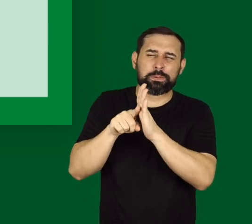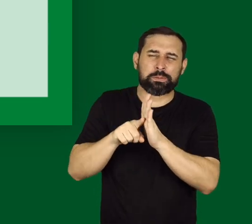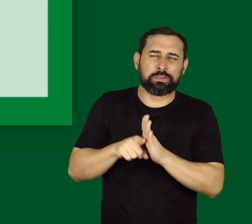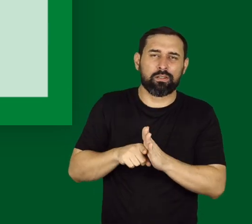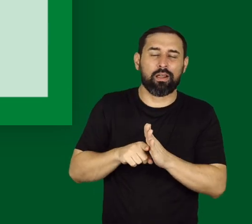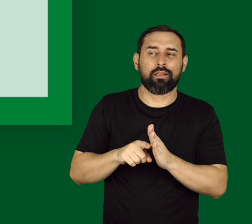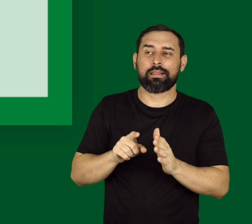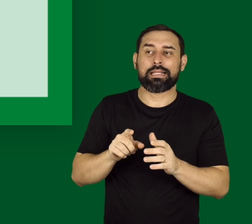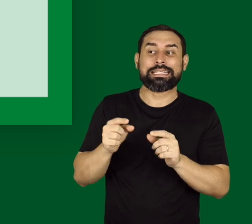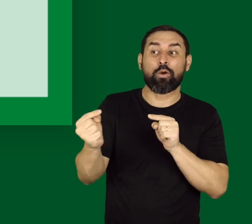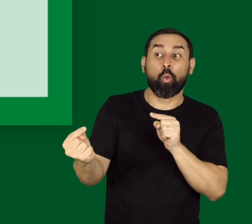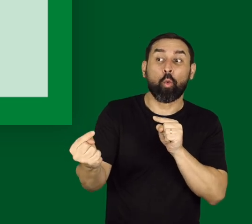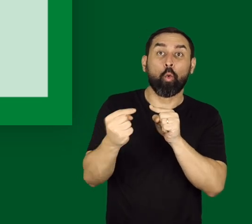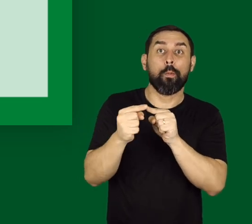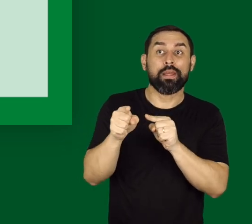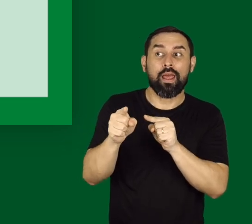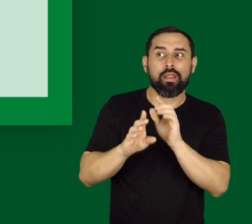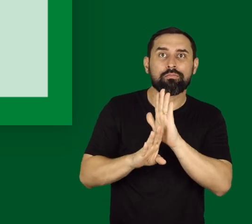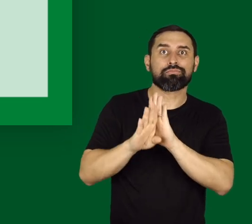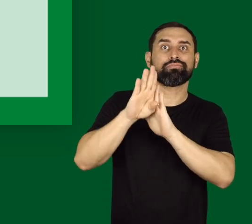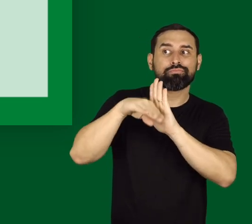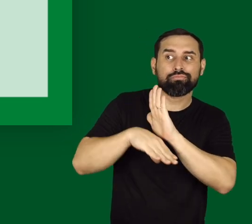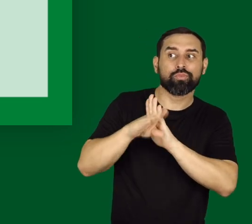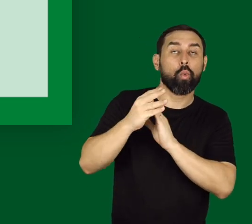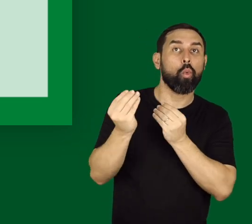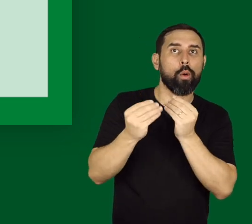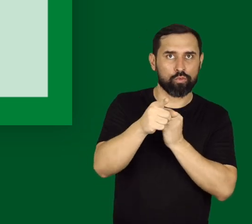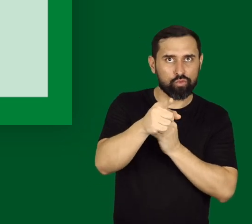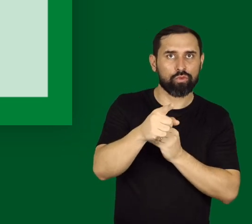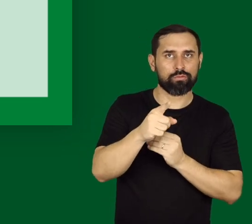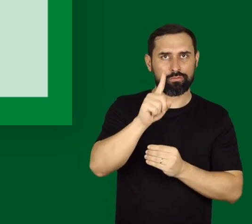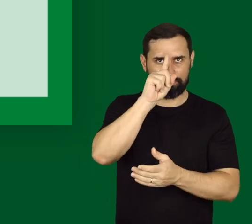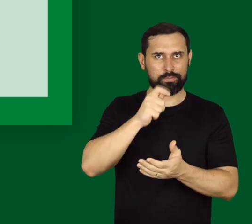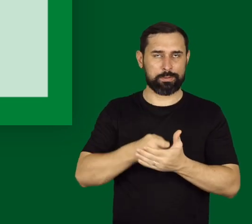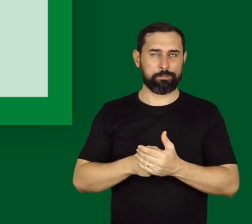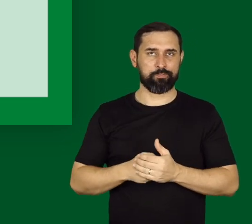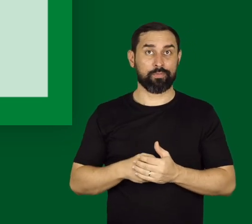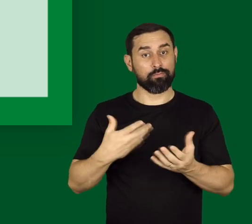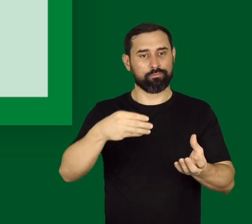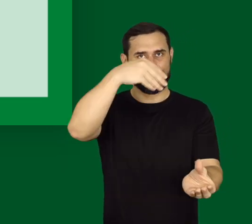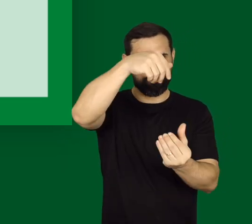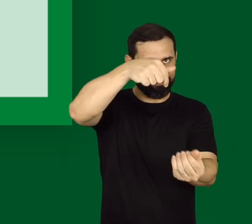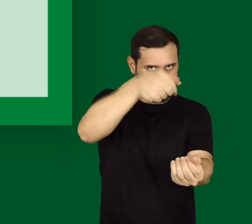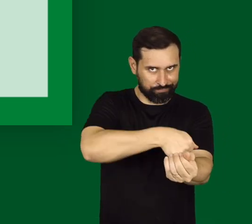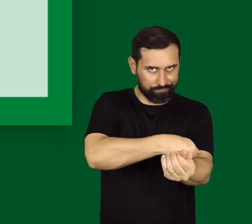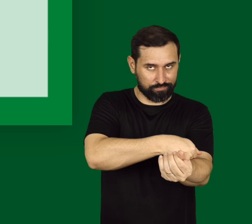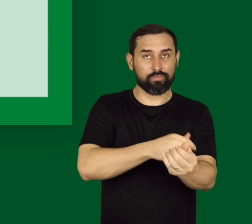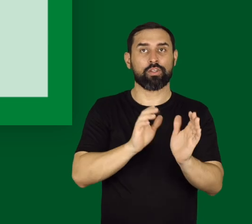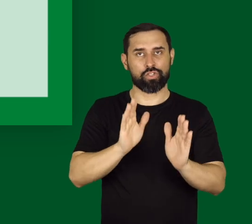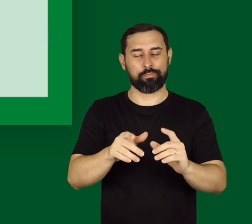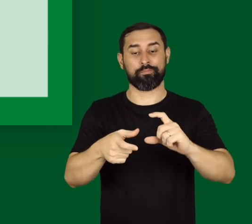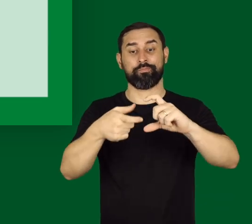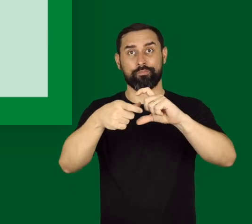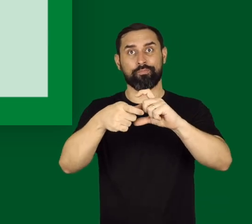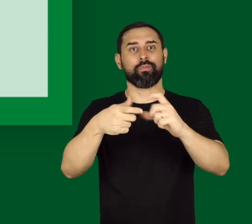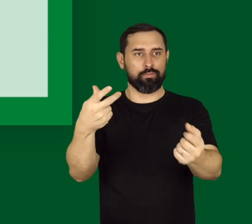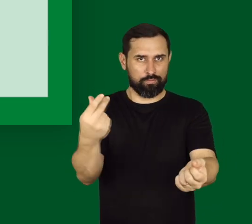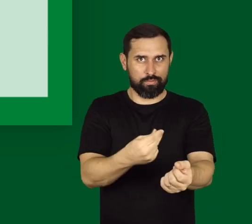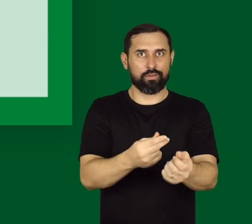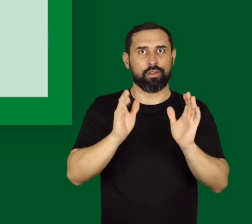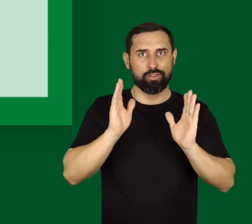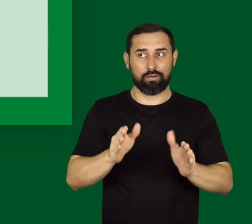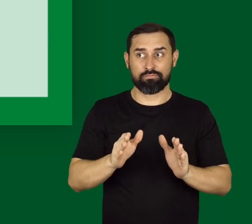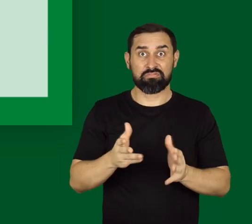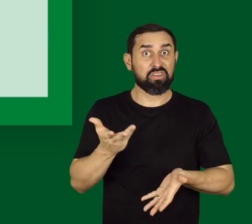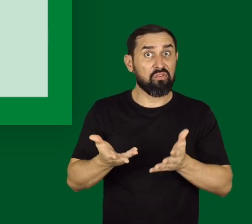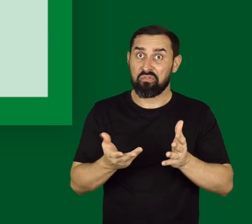a gente vai fazendo 0,05 até 0,3, até mais microgramas por quilo